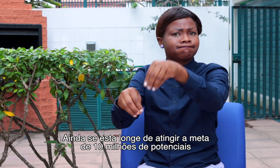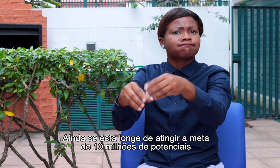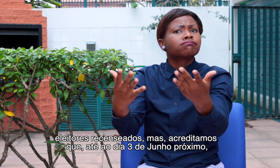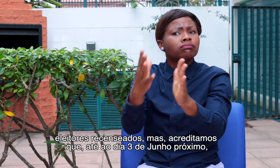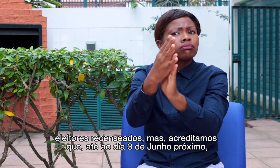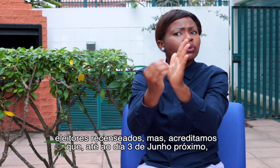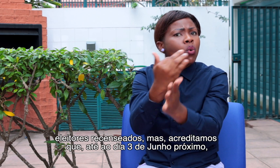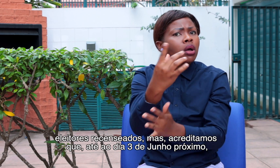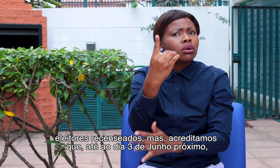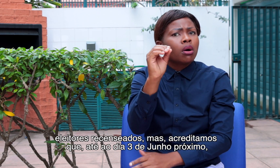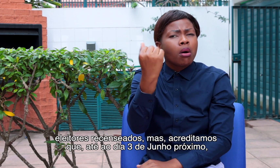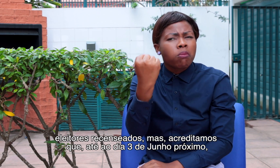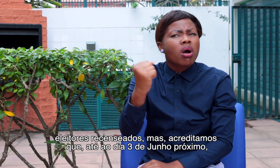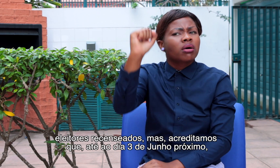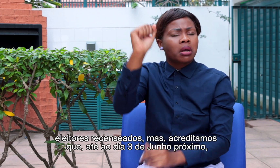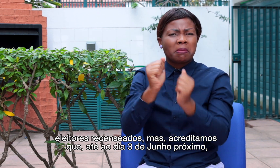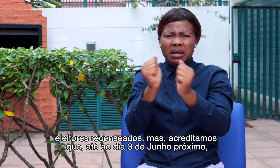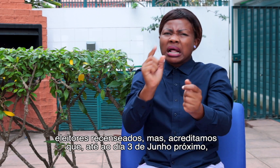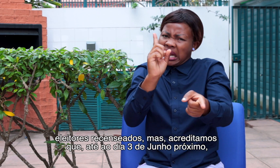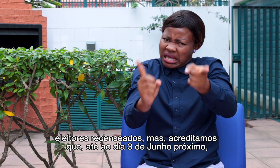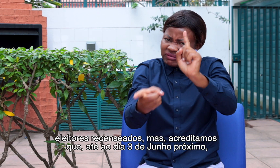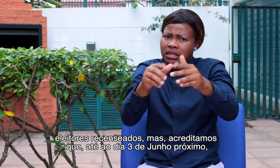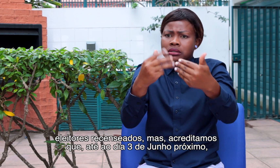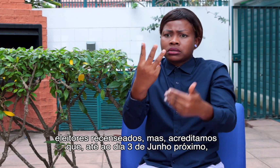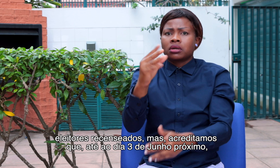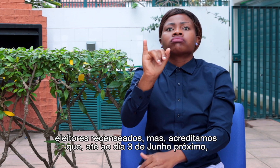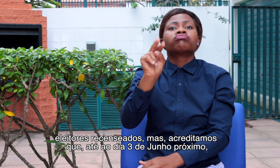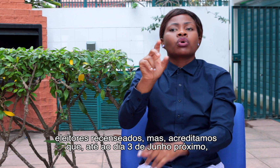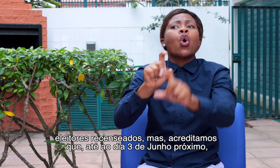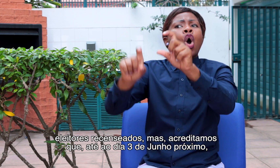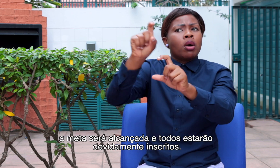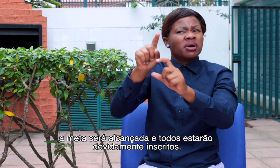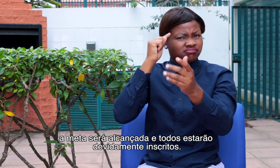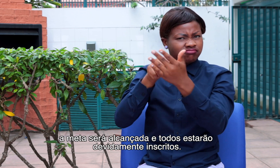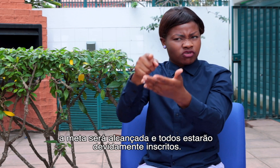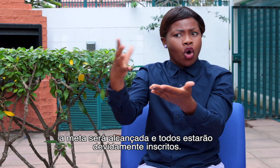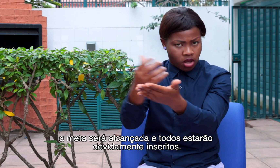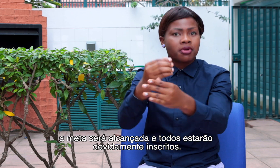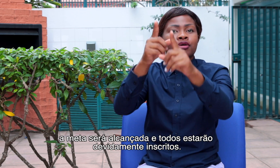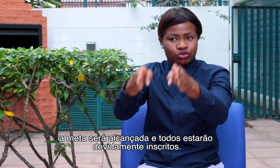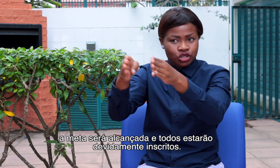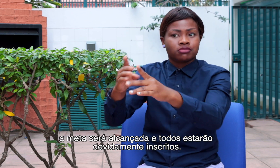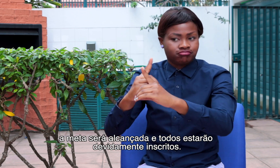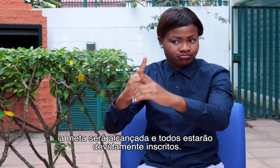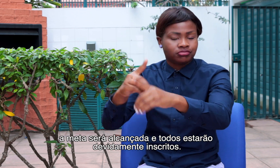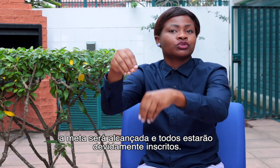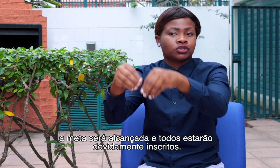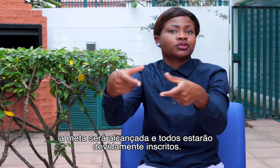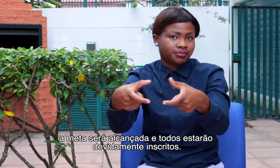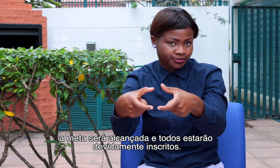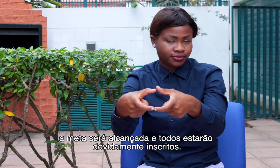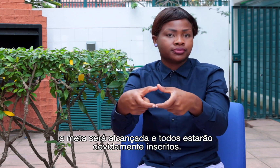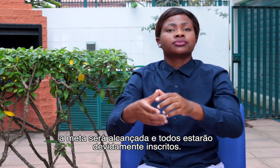potenciais eleitores recenseados, mas acreditamos que até no dia 3 de junho próximo a meta será alcançada e todos